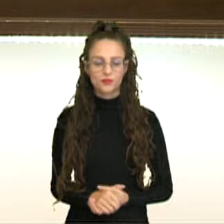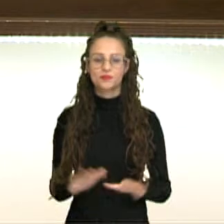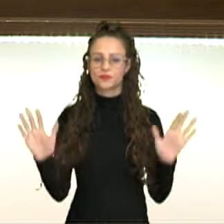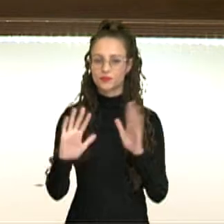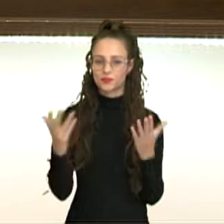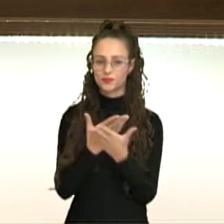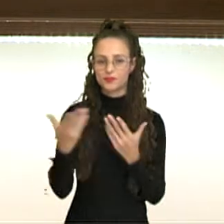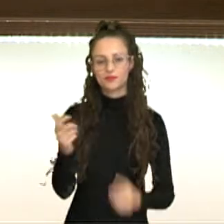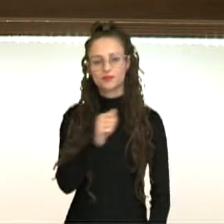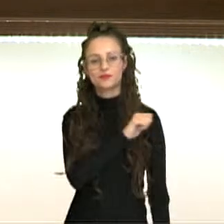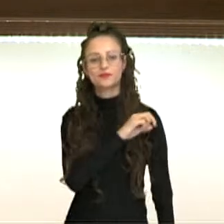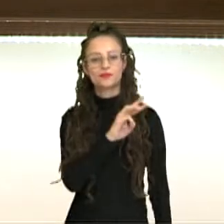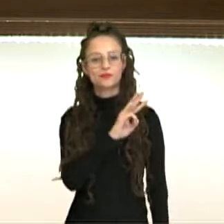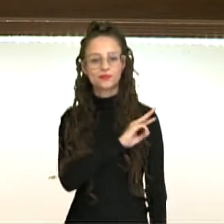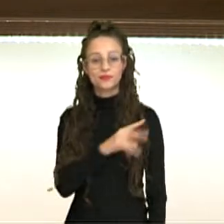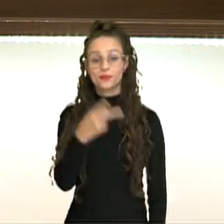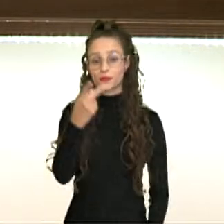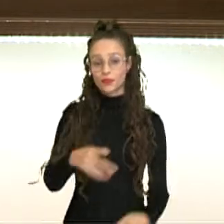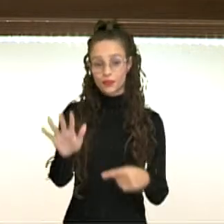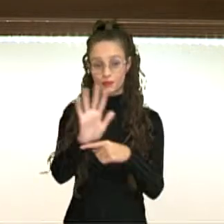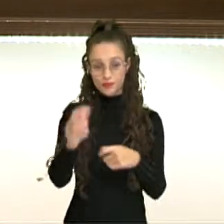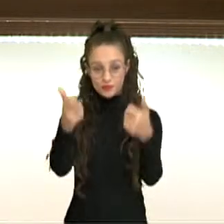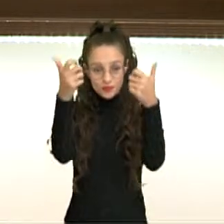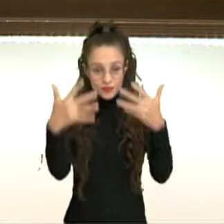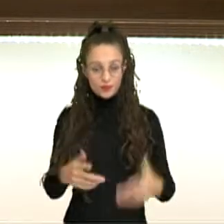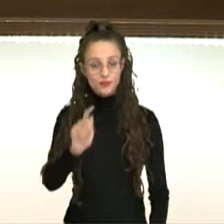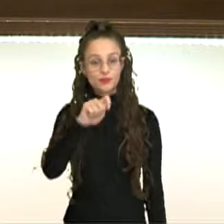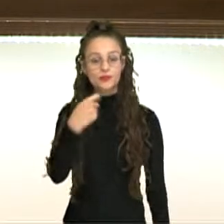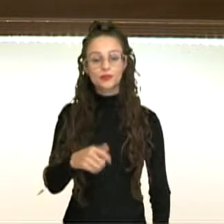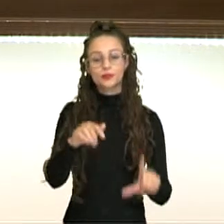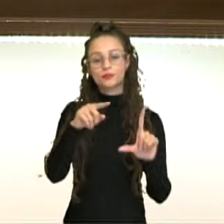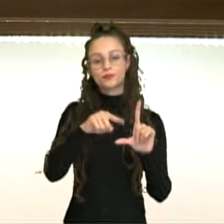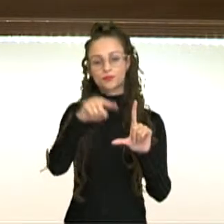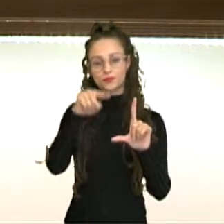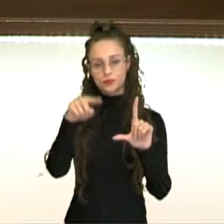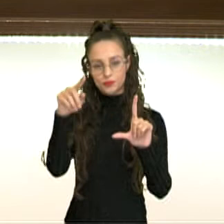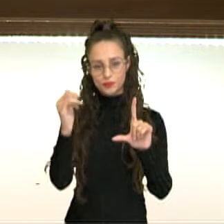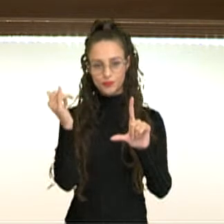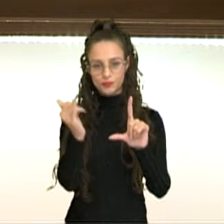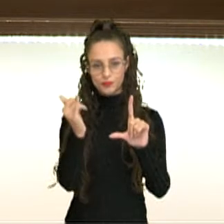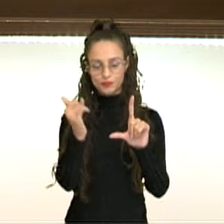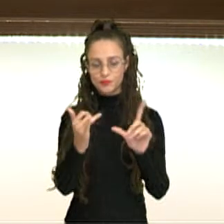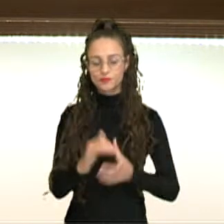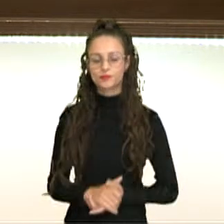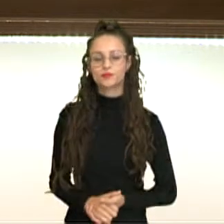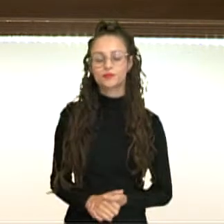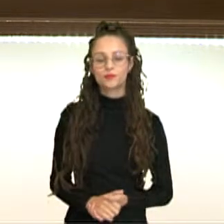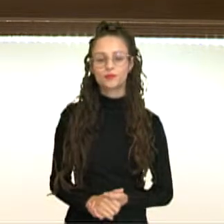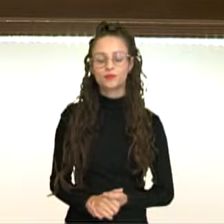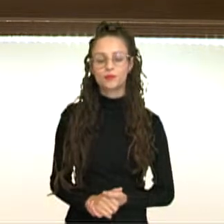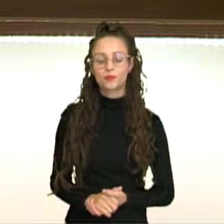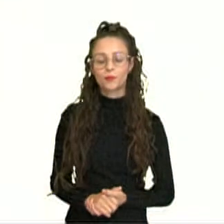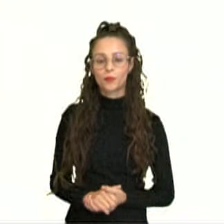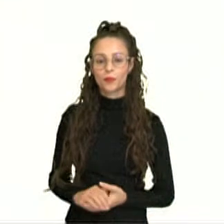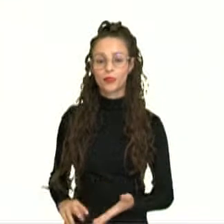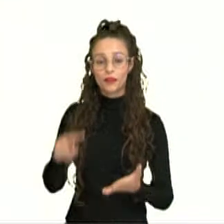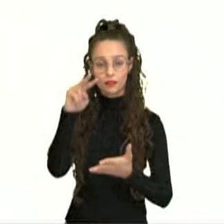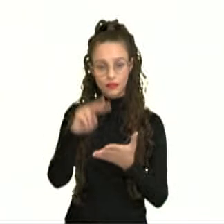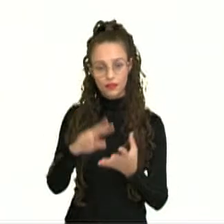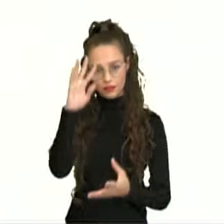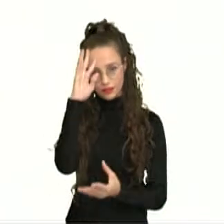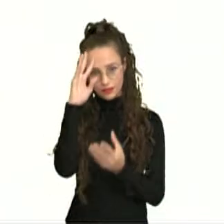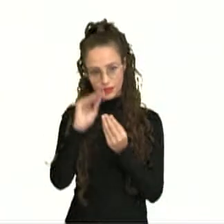Olá, estudantes da terceira série. Nesse vídeo vamos falar sobre infográfico. Ler e interpretar infográficos